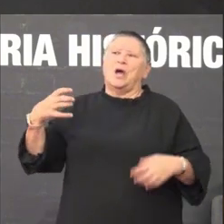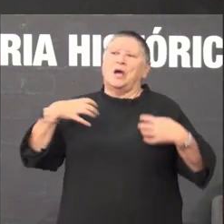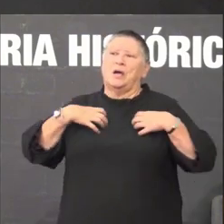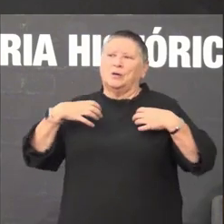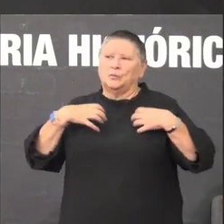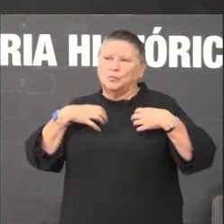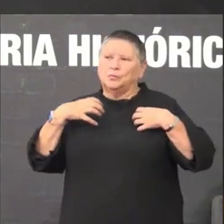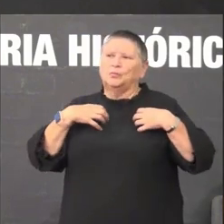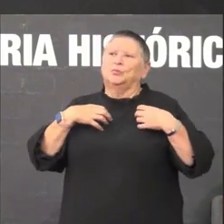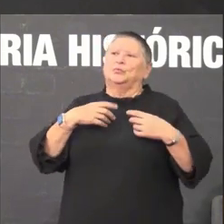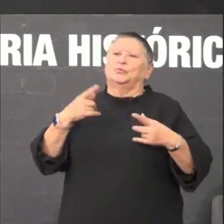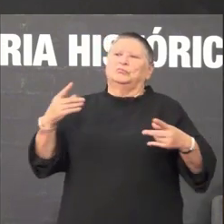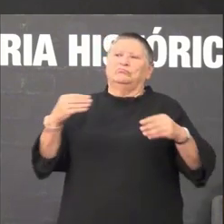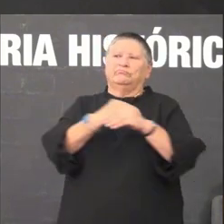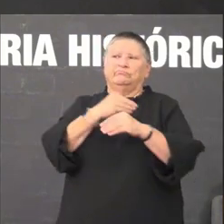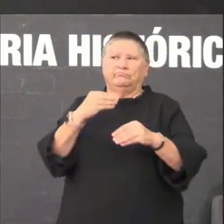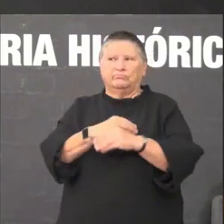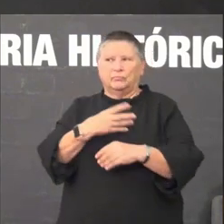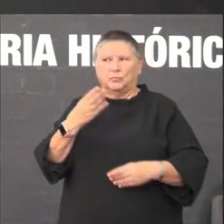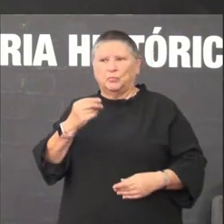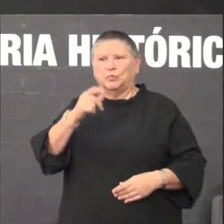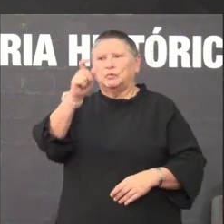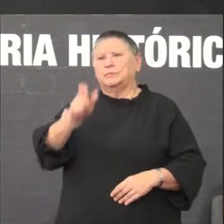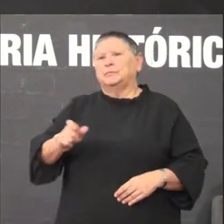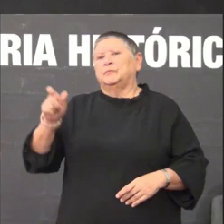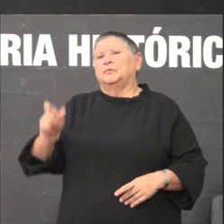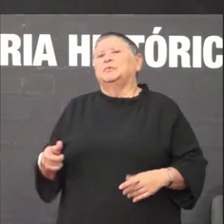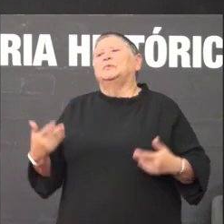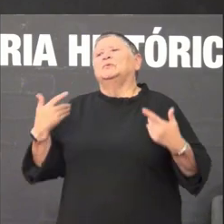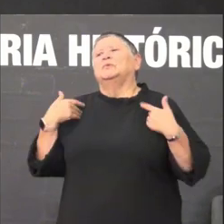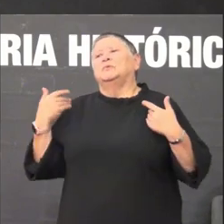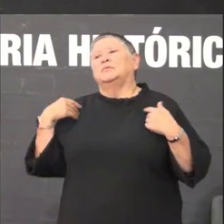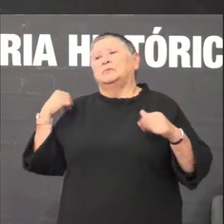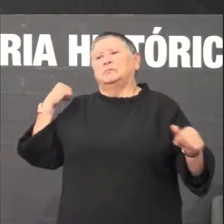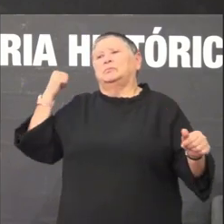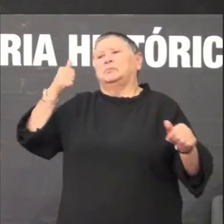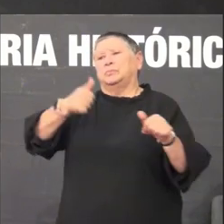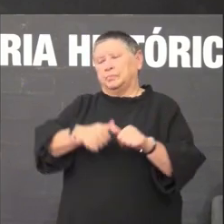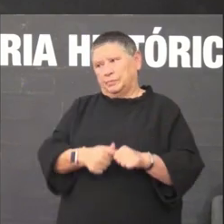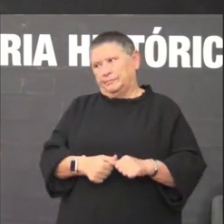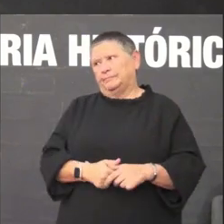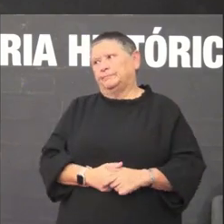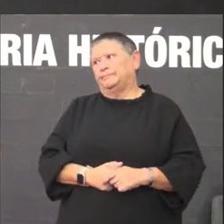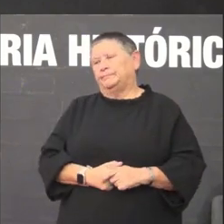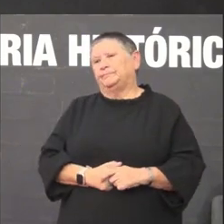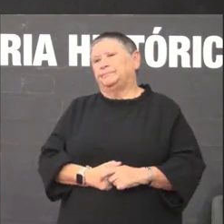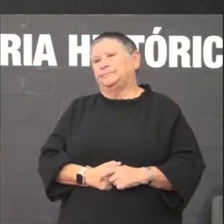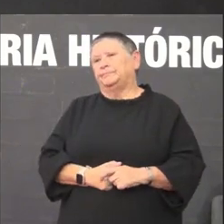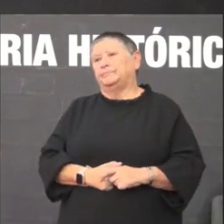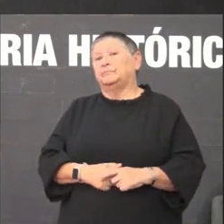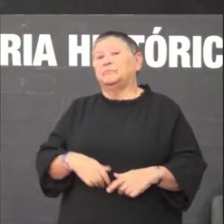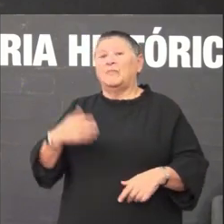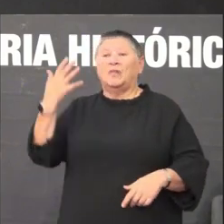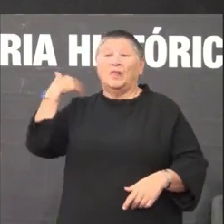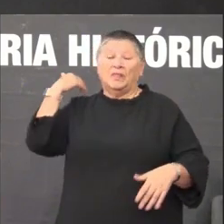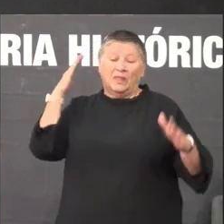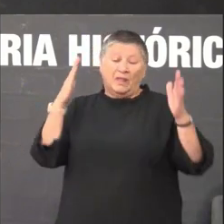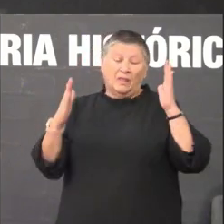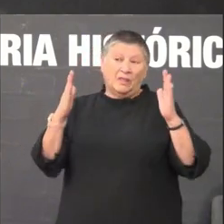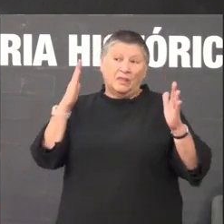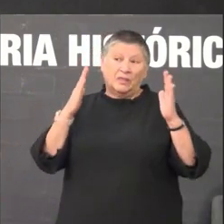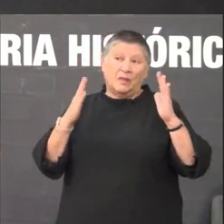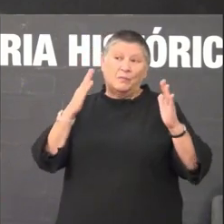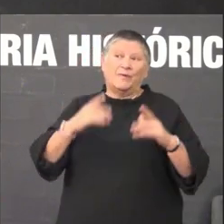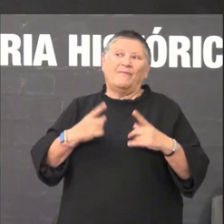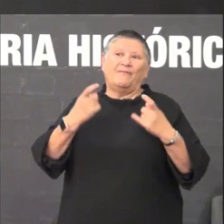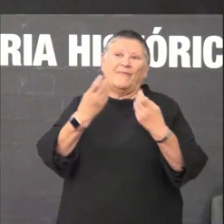sociedades intolerantes, de vencedores e vencidos, que ameaçam o futuro da democracia. Num tempo de alguma forma de